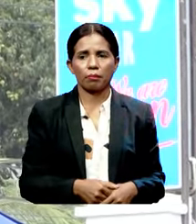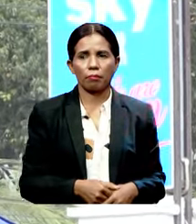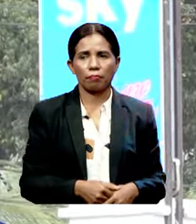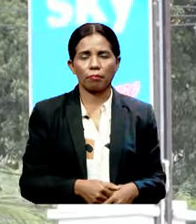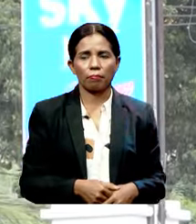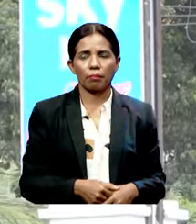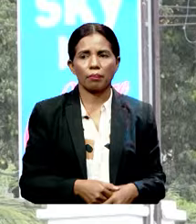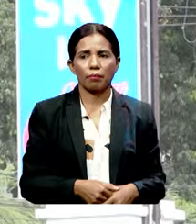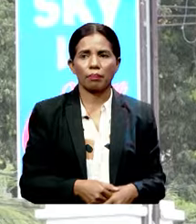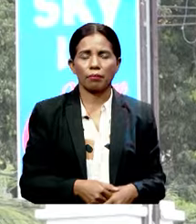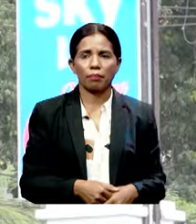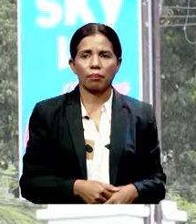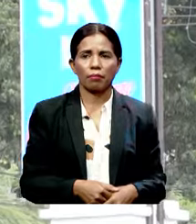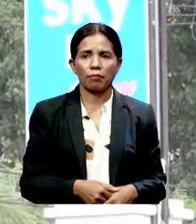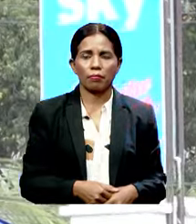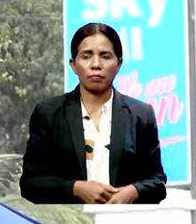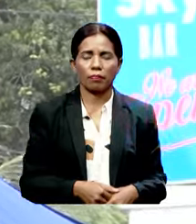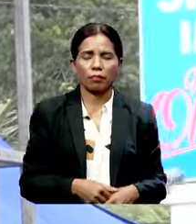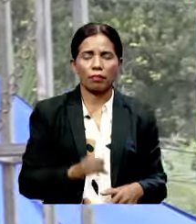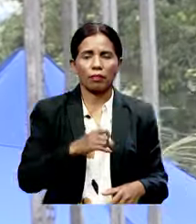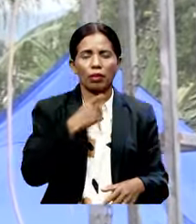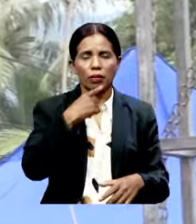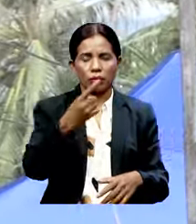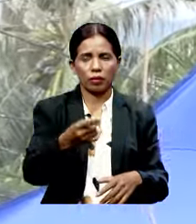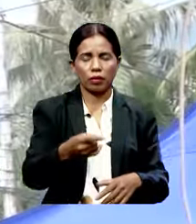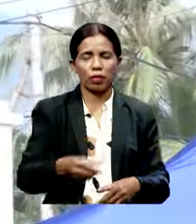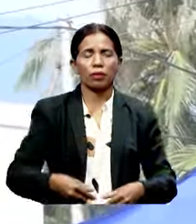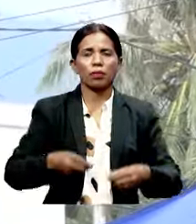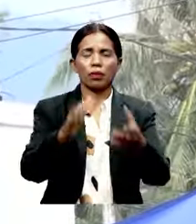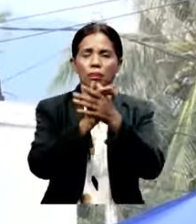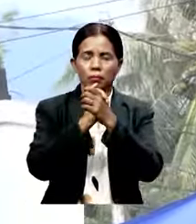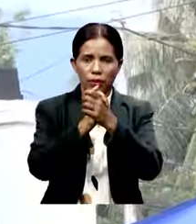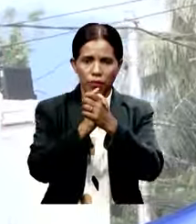Neduni, ao felicita for parabéns